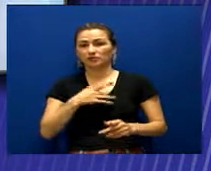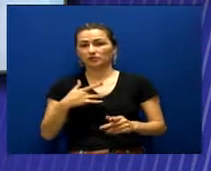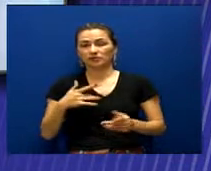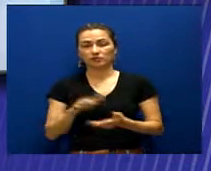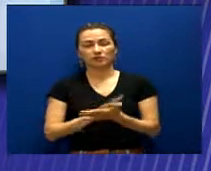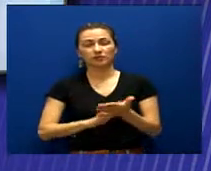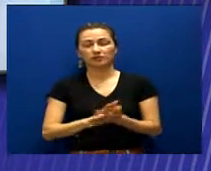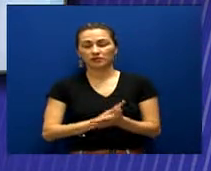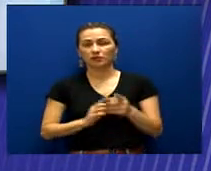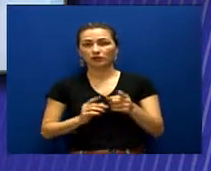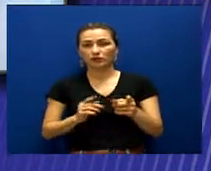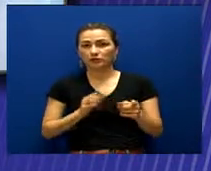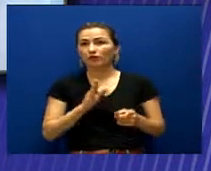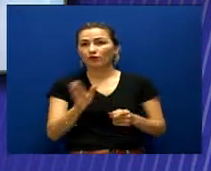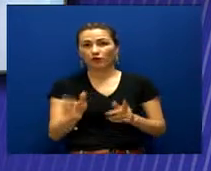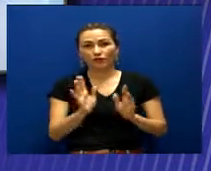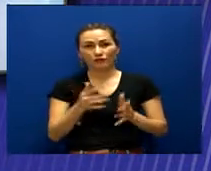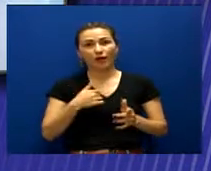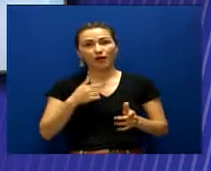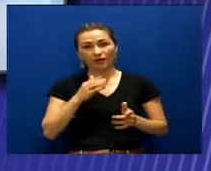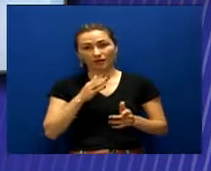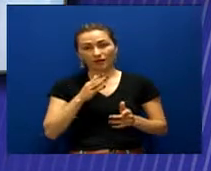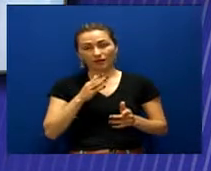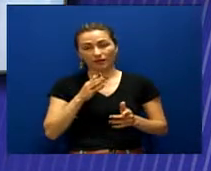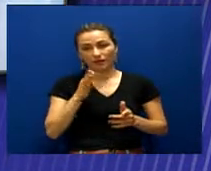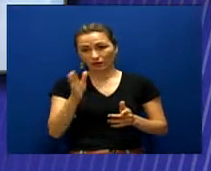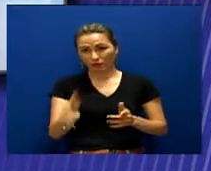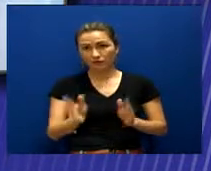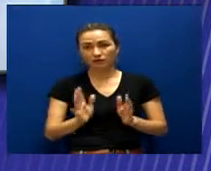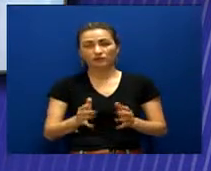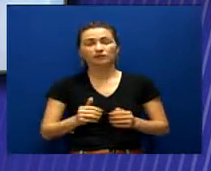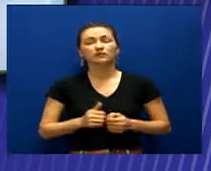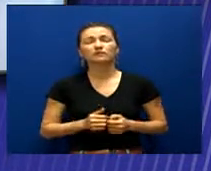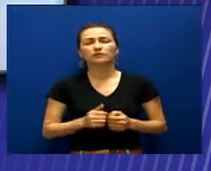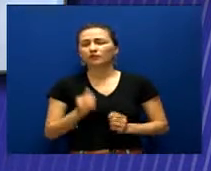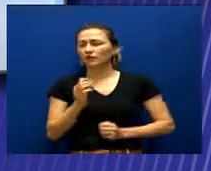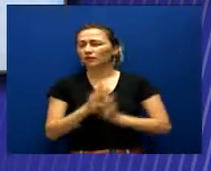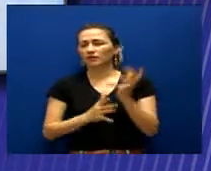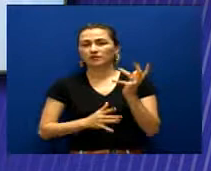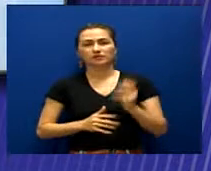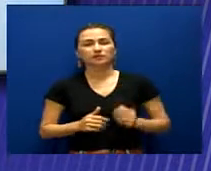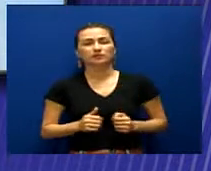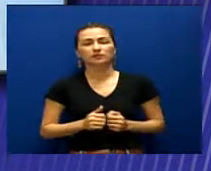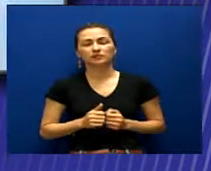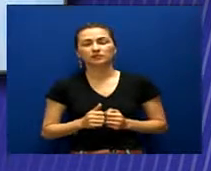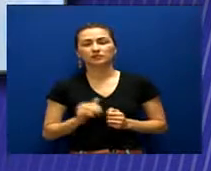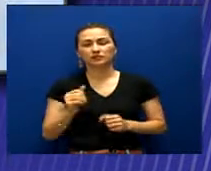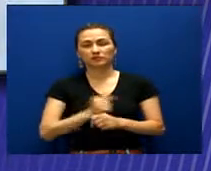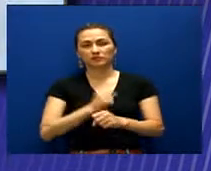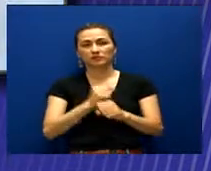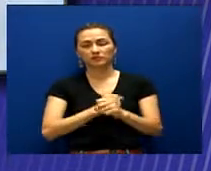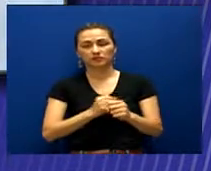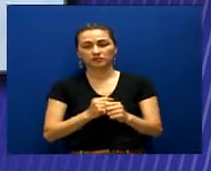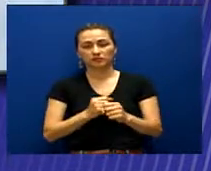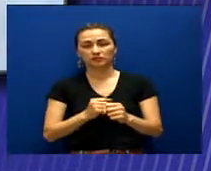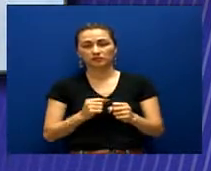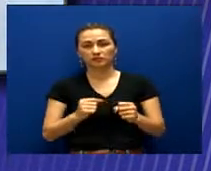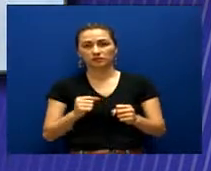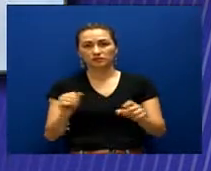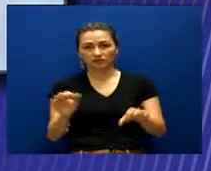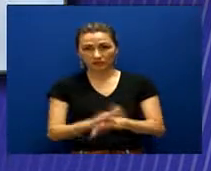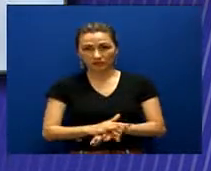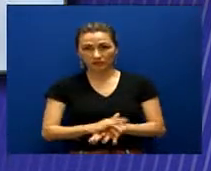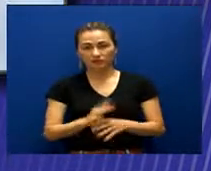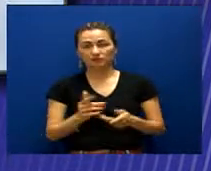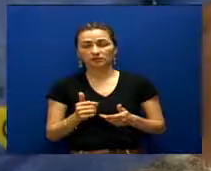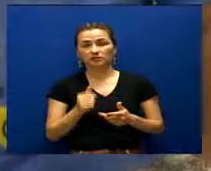fez, e eu já fiz inúmeras vezes, para acompanhar o processo. Mas, em terminando a obra, se essa emenda, o